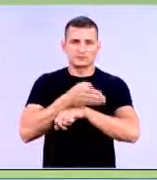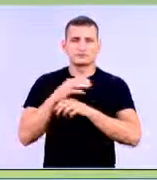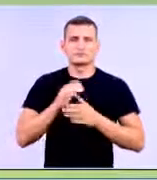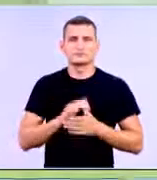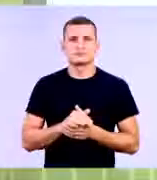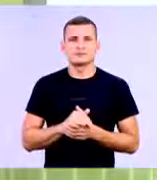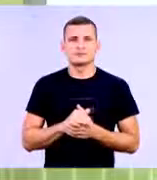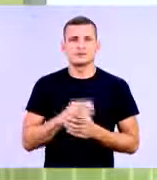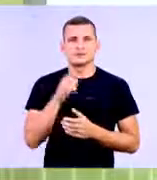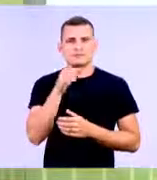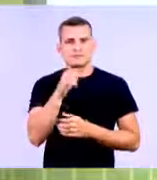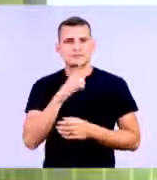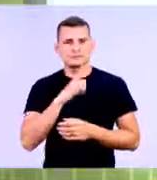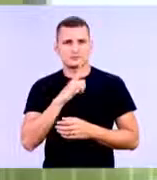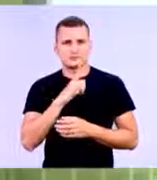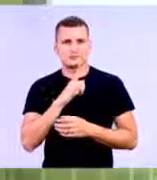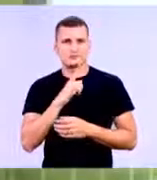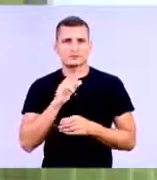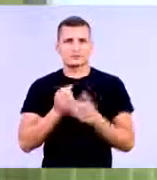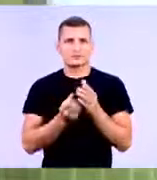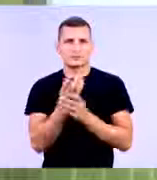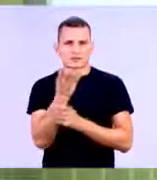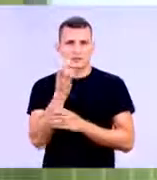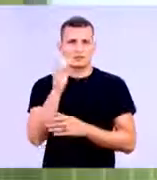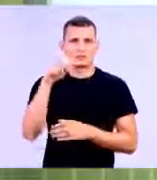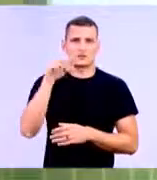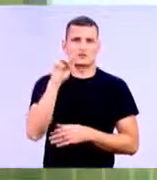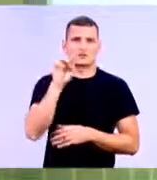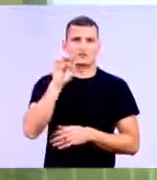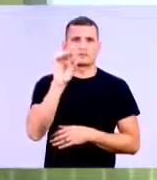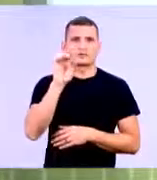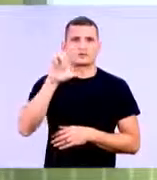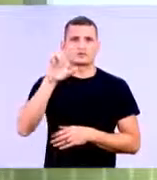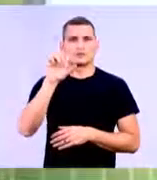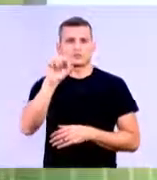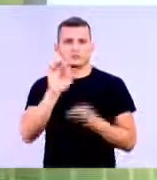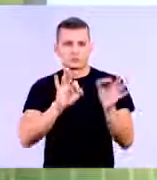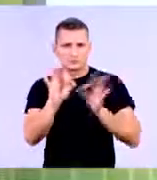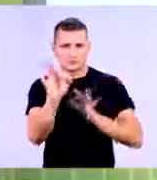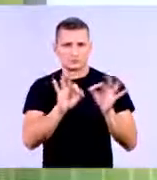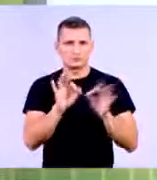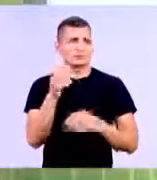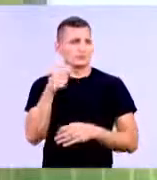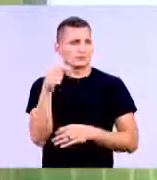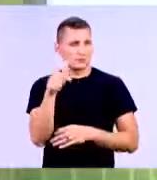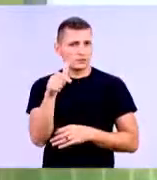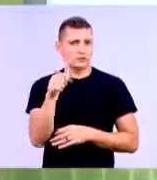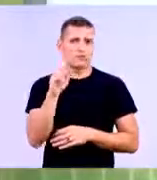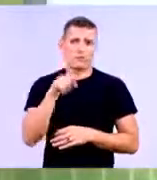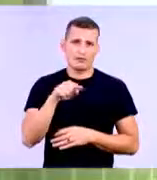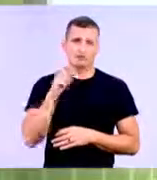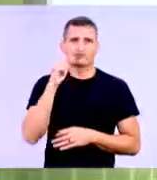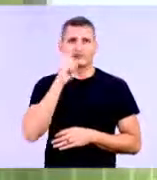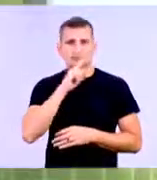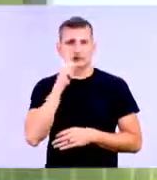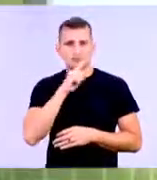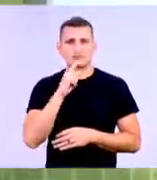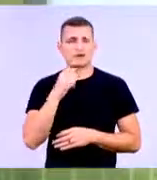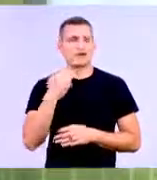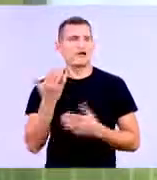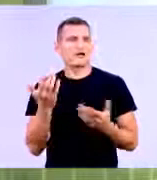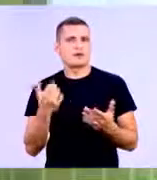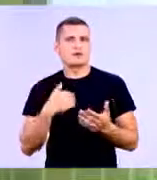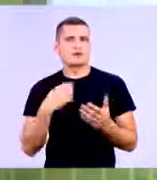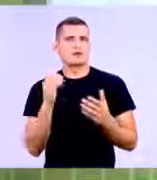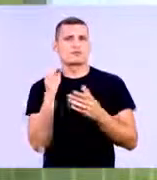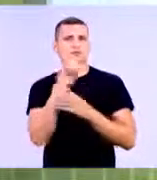que você cria controles, mas não há controles, então já é uma gigantesca falha. Eu coloquei